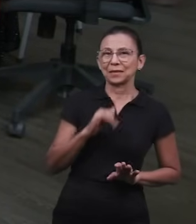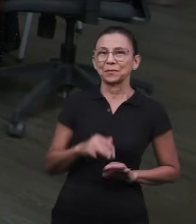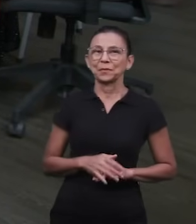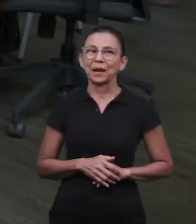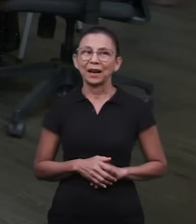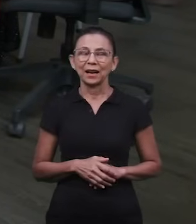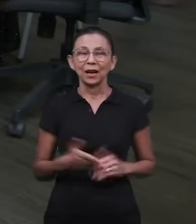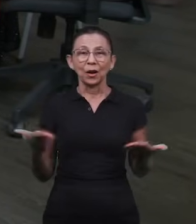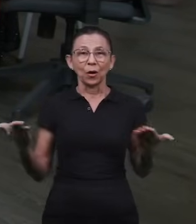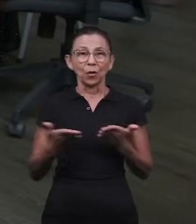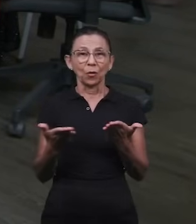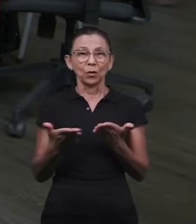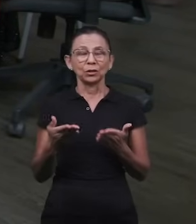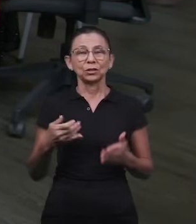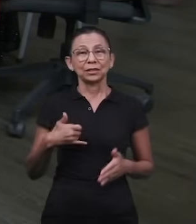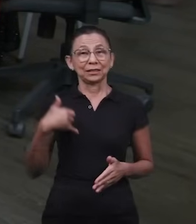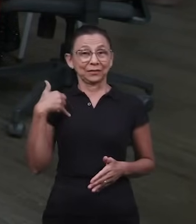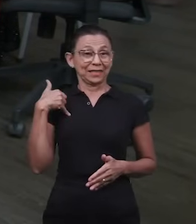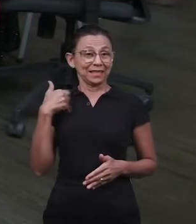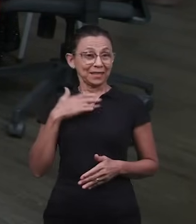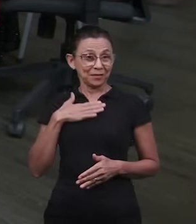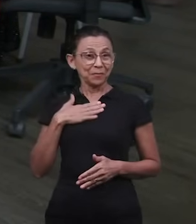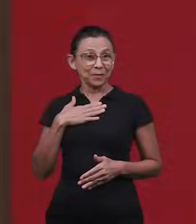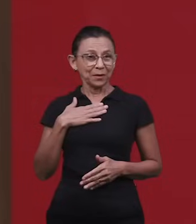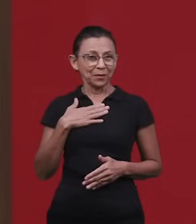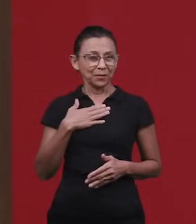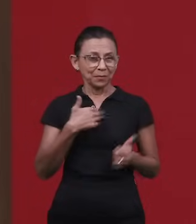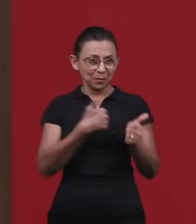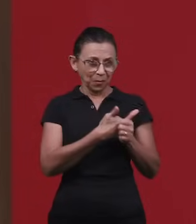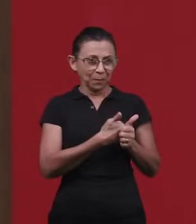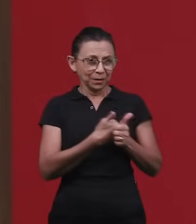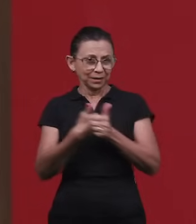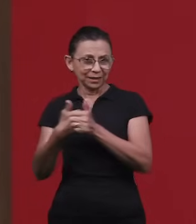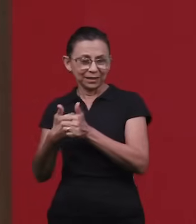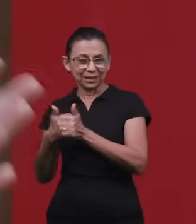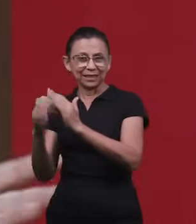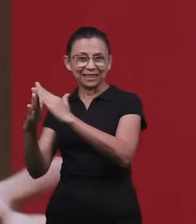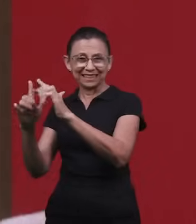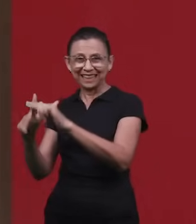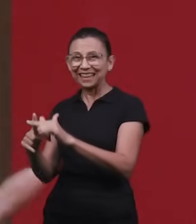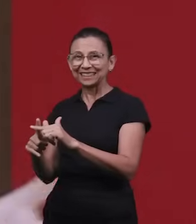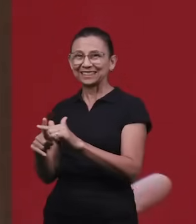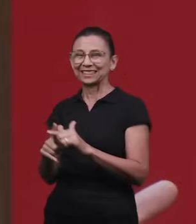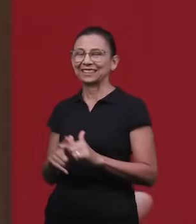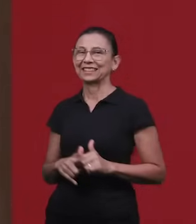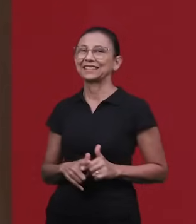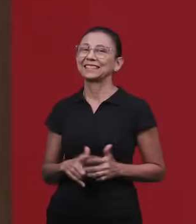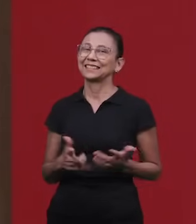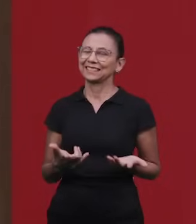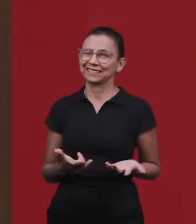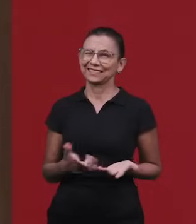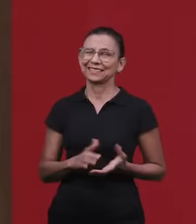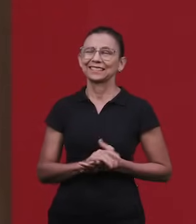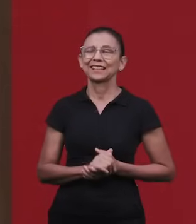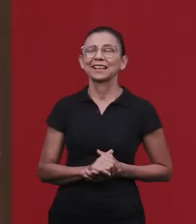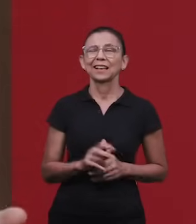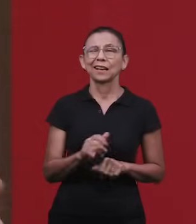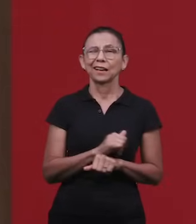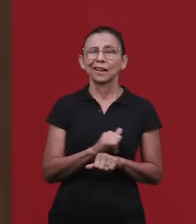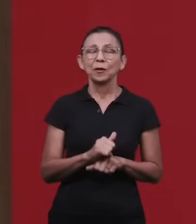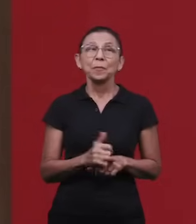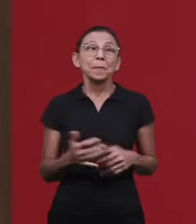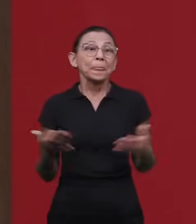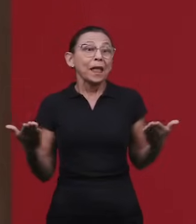meu aniversário. Vão comigo na igreja? Vou, mas aniversários ninguém vai negar, né? É